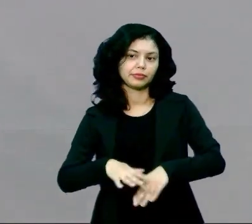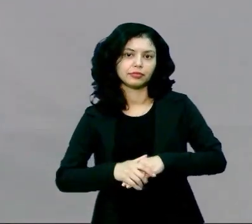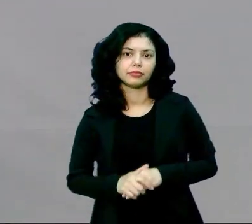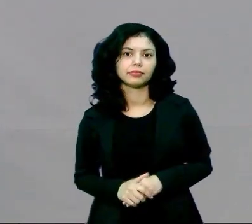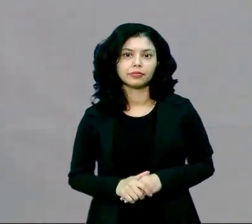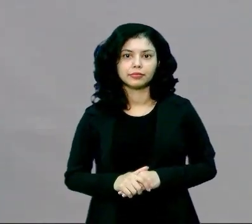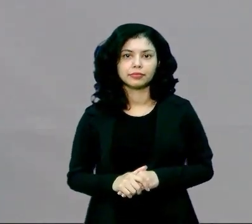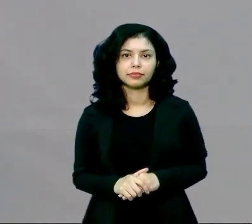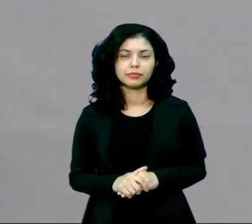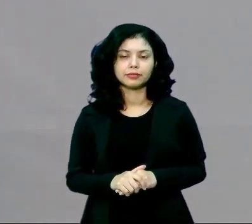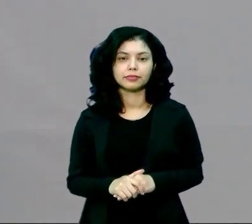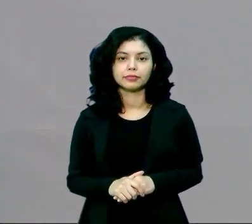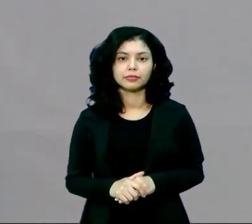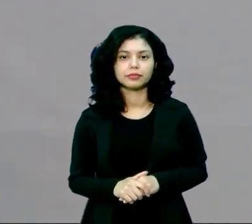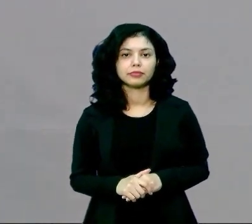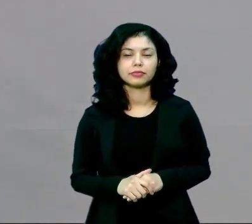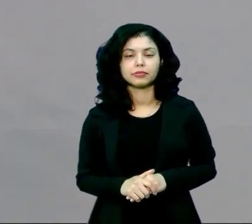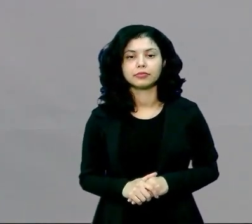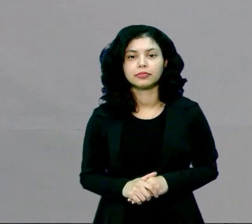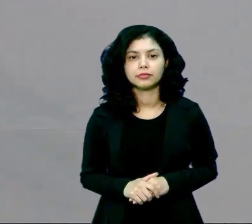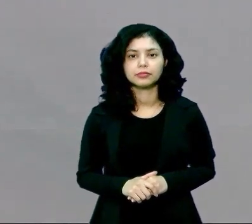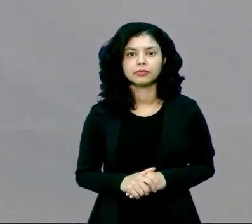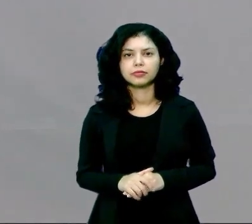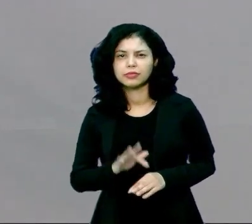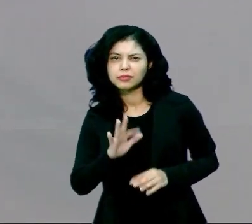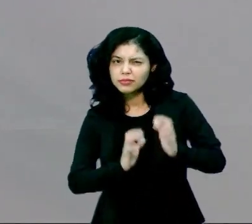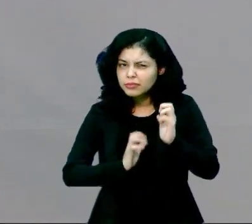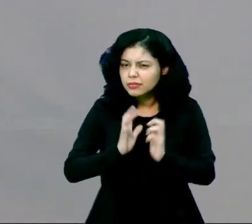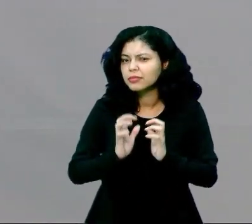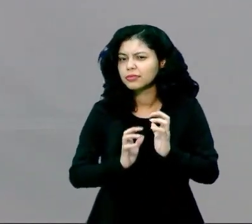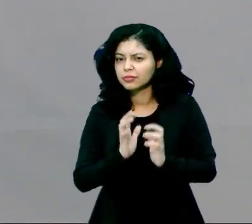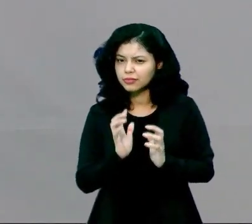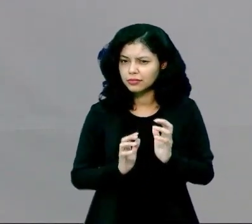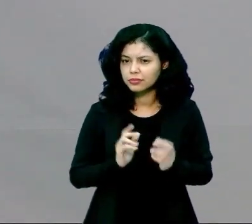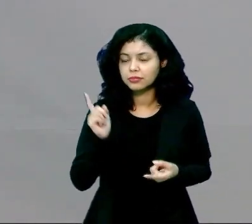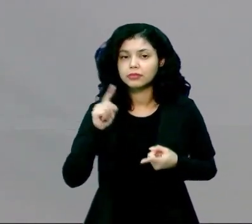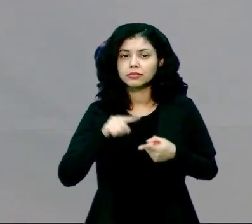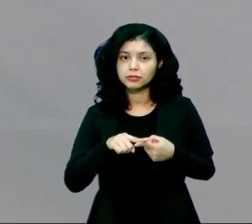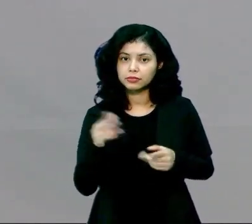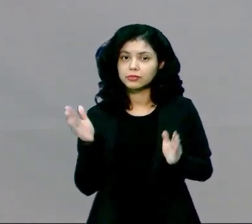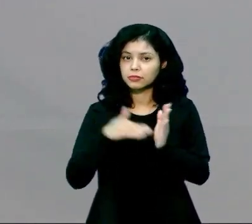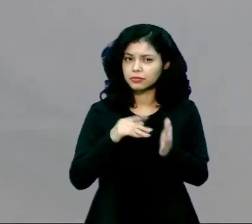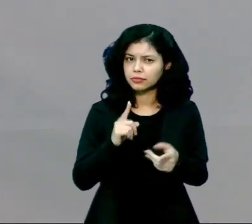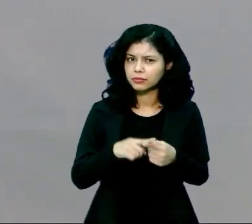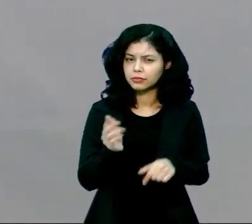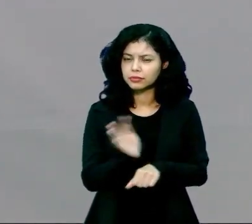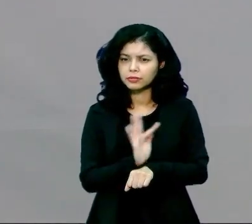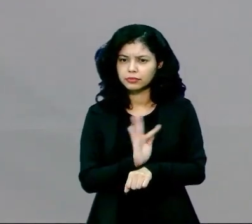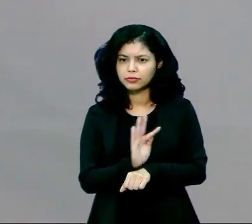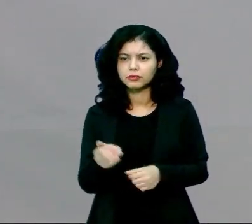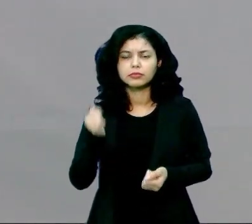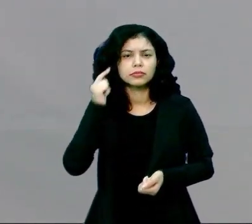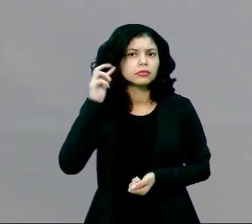e aí termina, né? Então fica um negócio meio confuso, né? Principalmente os filmes, por